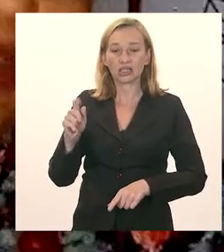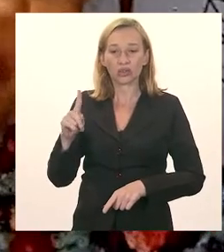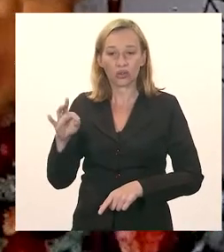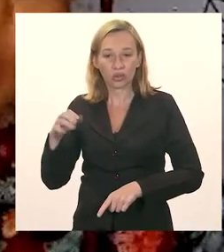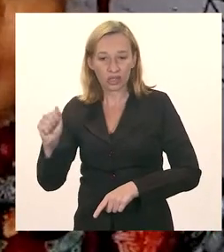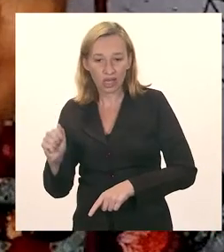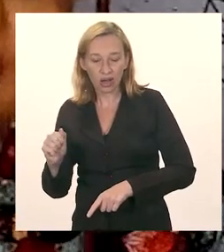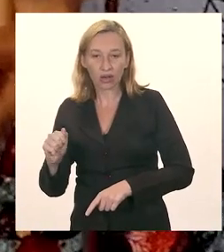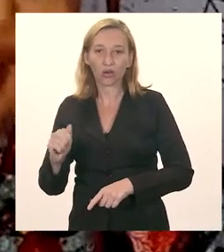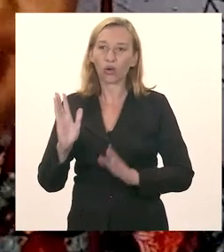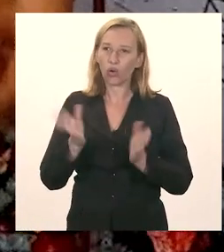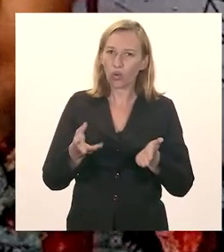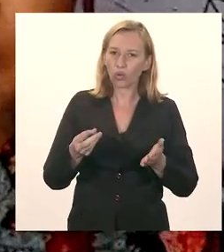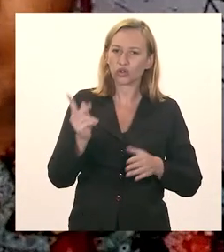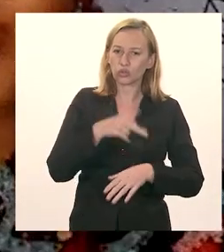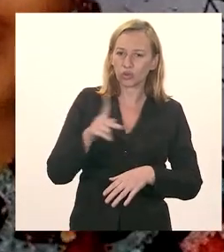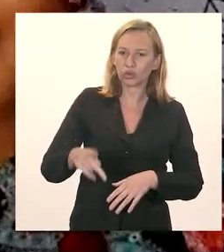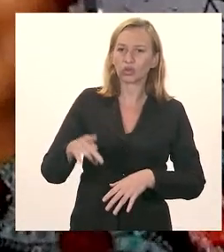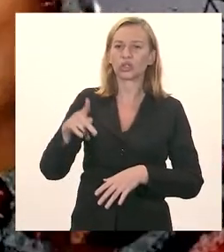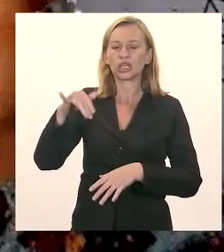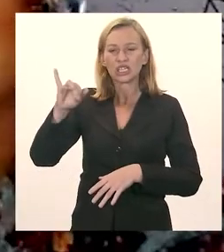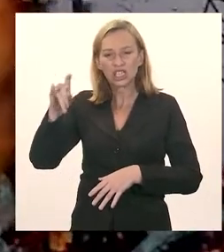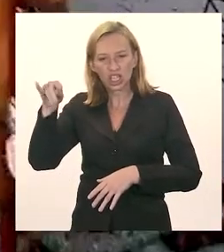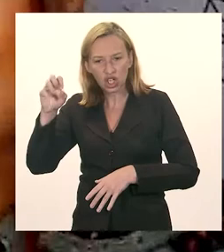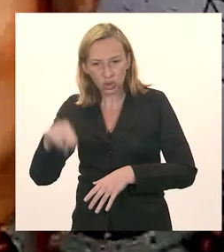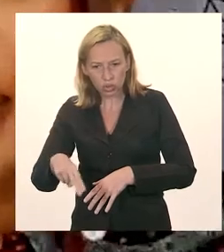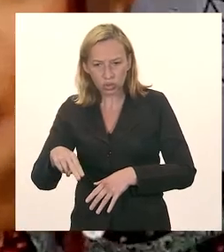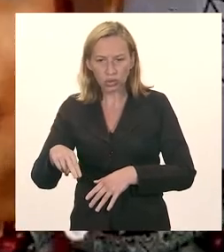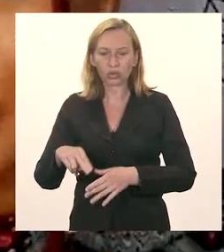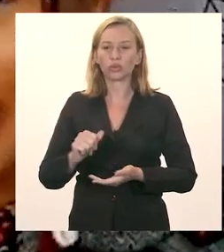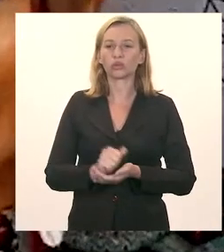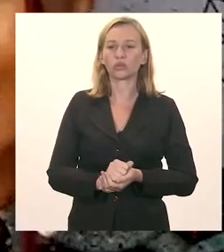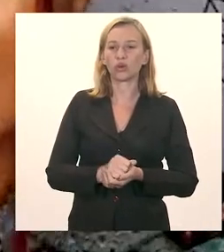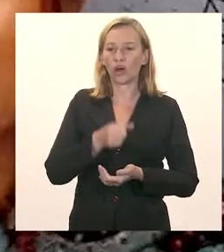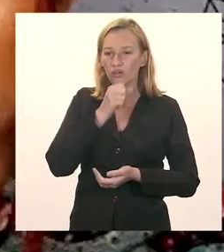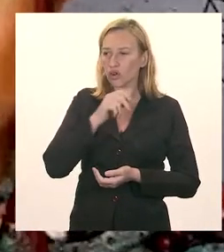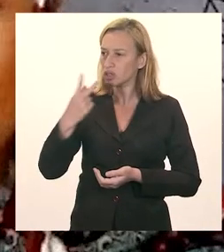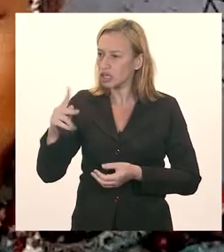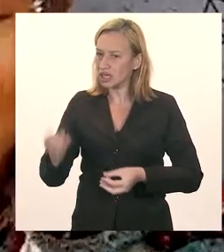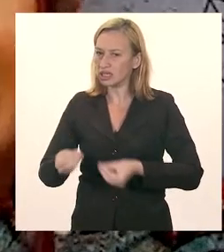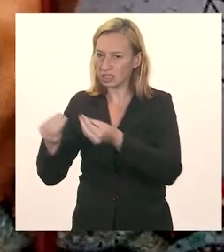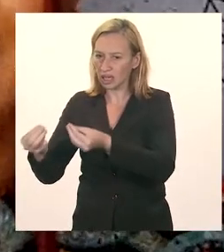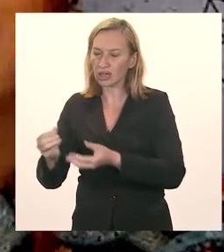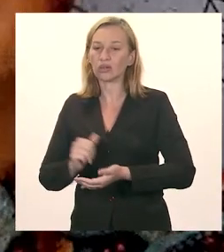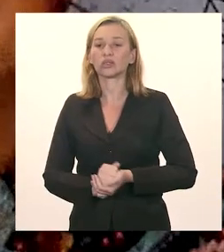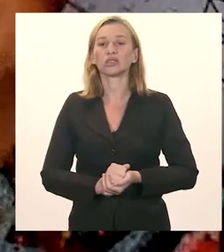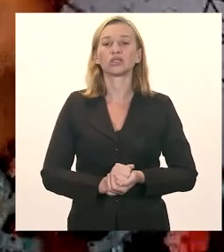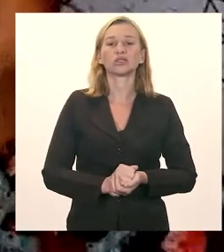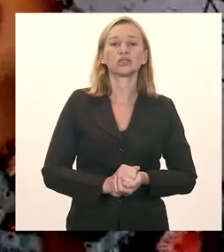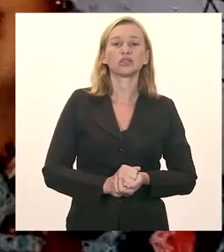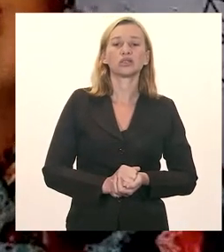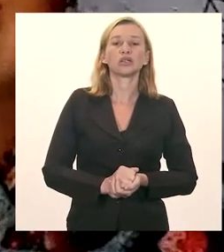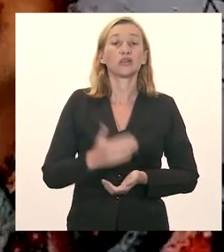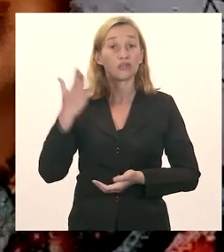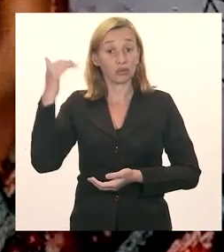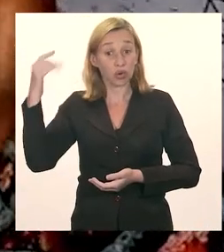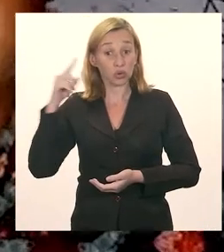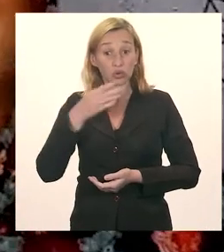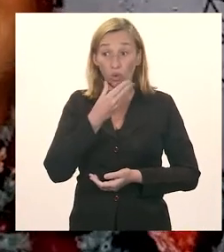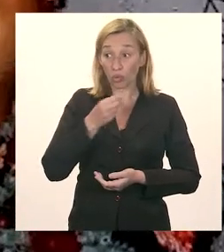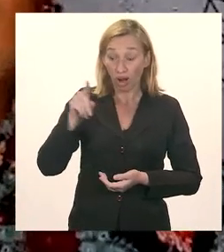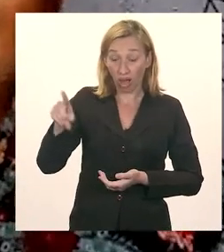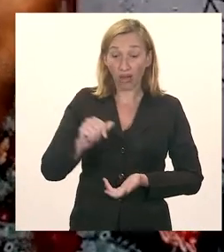hoje é levado pelo mestre Neilton, que recebeu esse legado do avô dele, que foi o mestre Salles, saudoso mestre